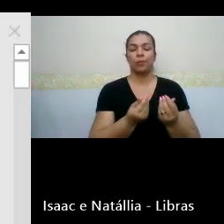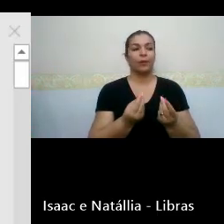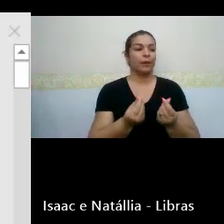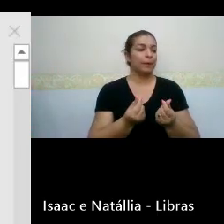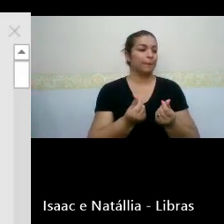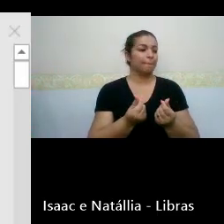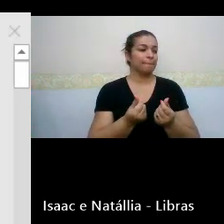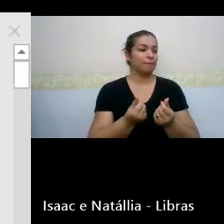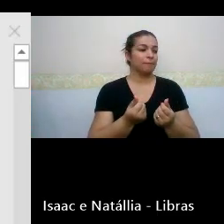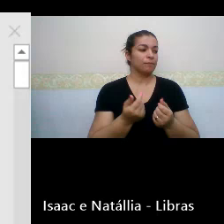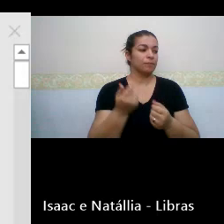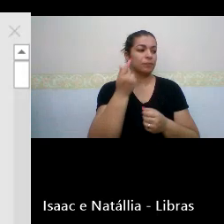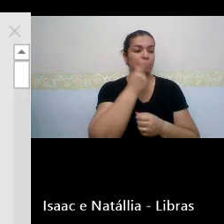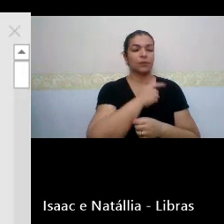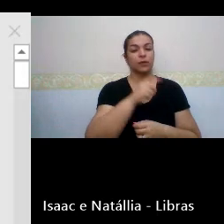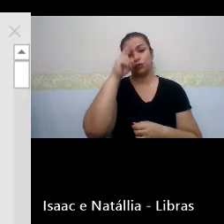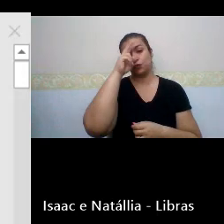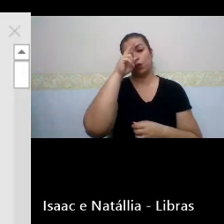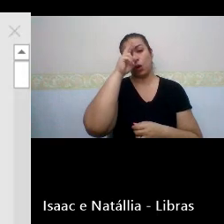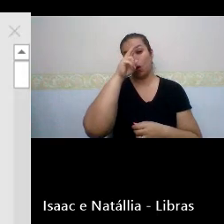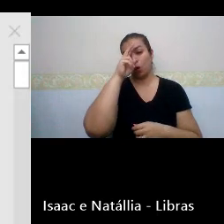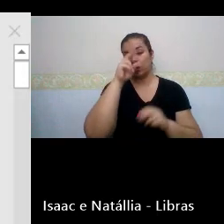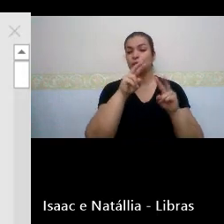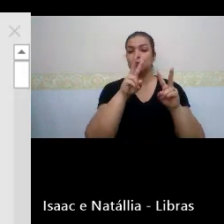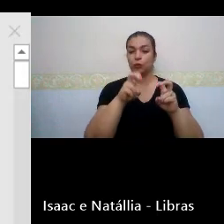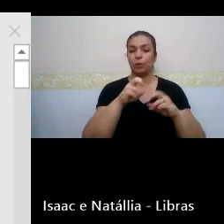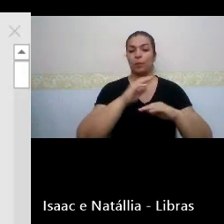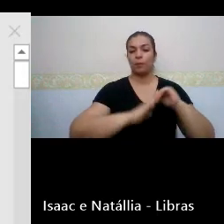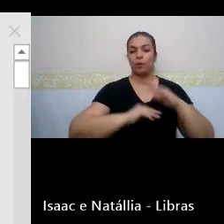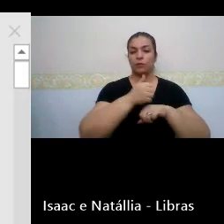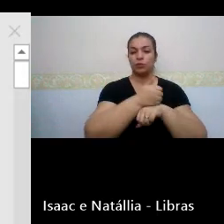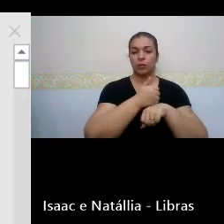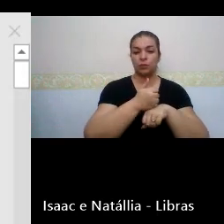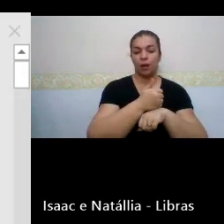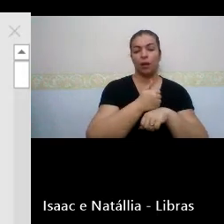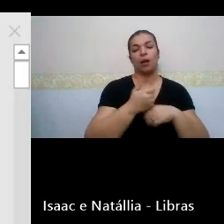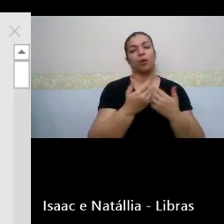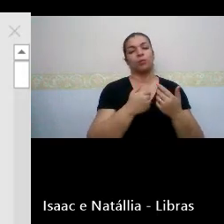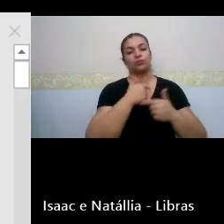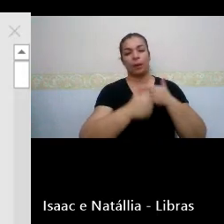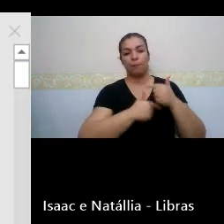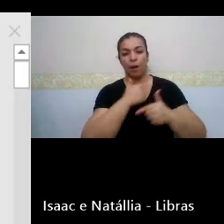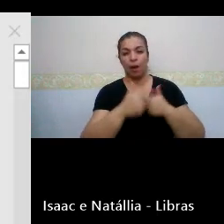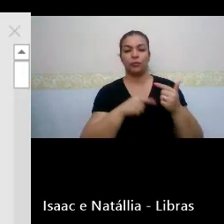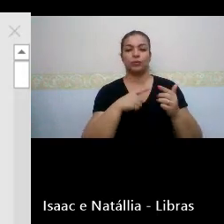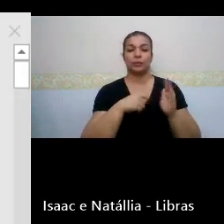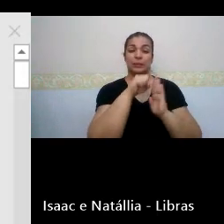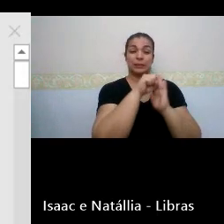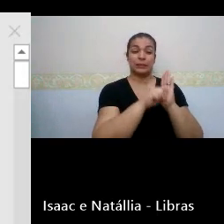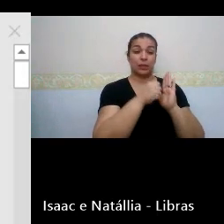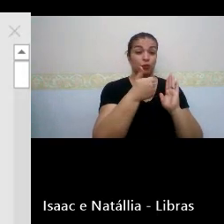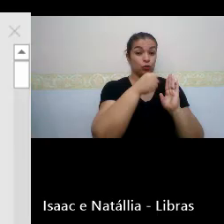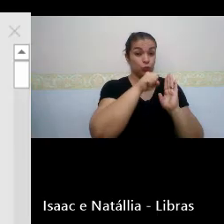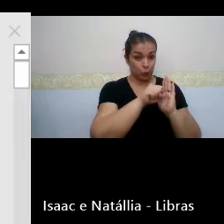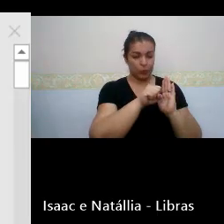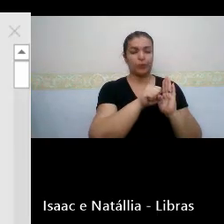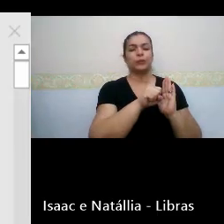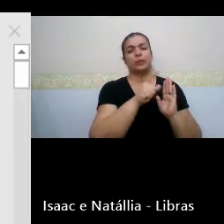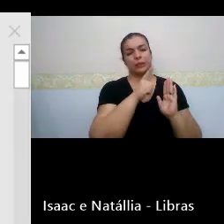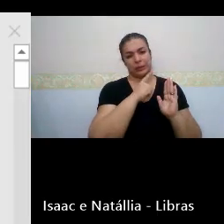um resgate histórico dos ofícios profissionais, desde o século XVIII, o mais antigo registro que temos lá do